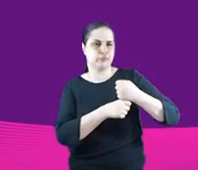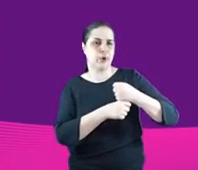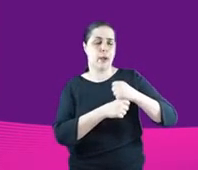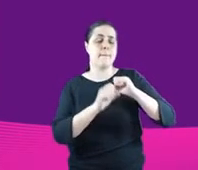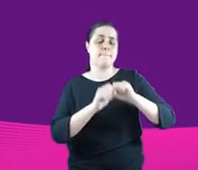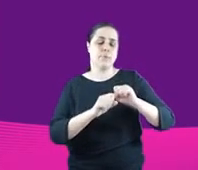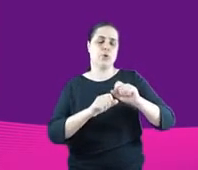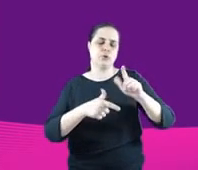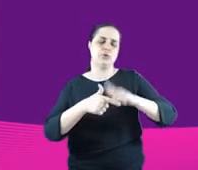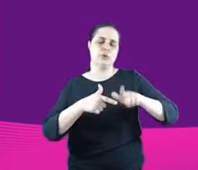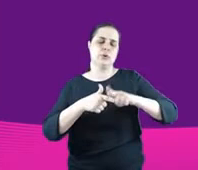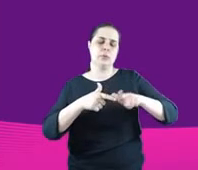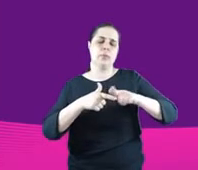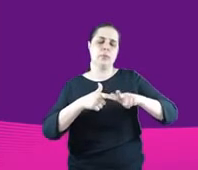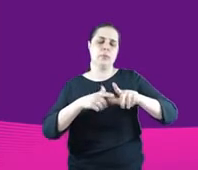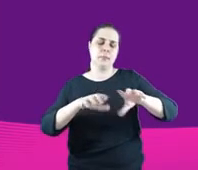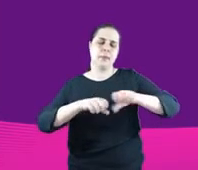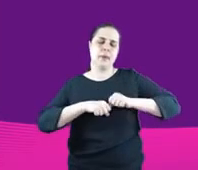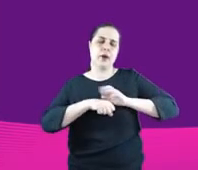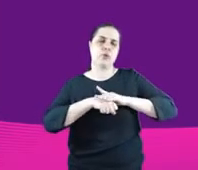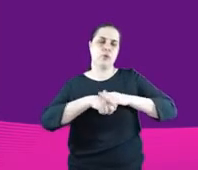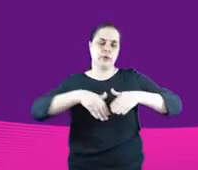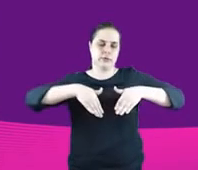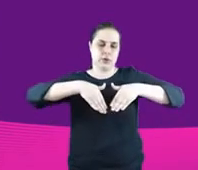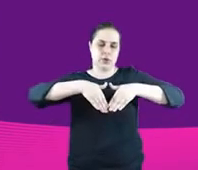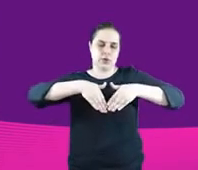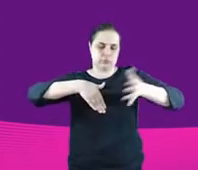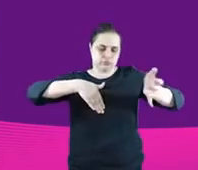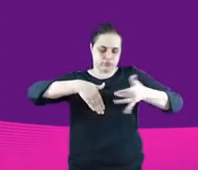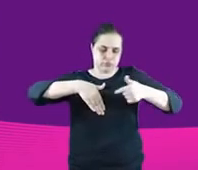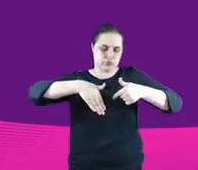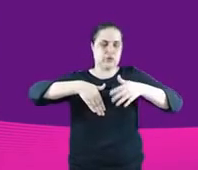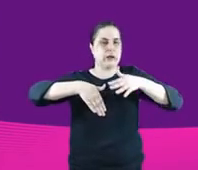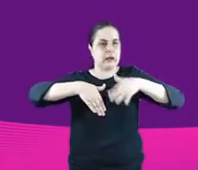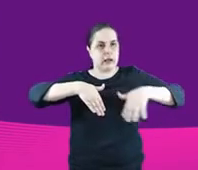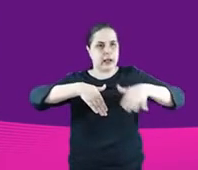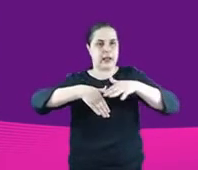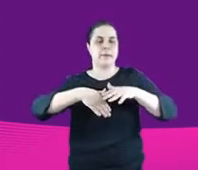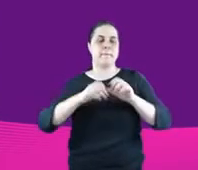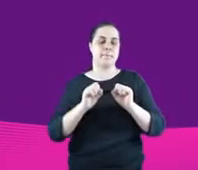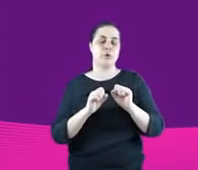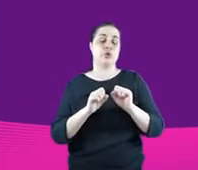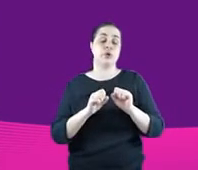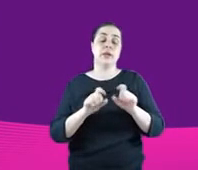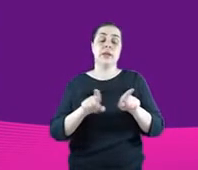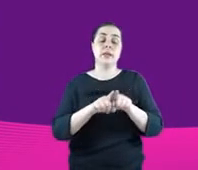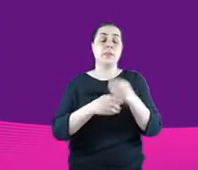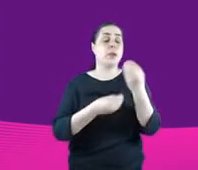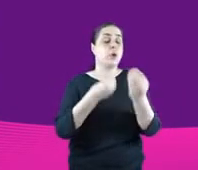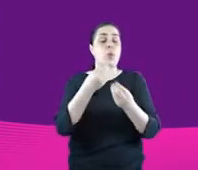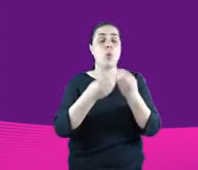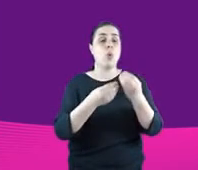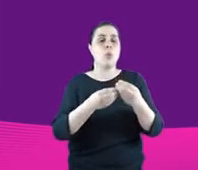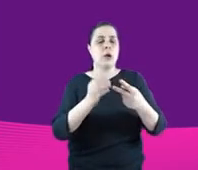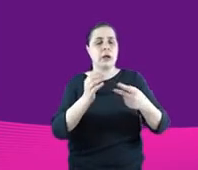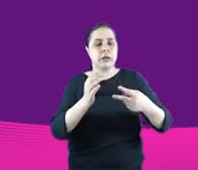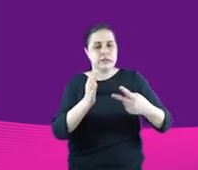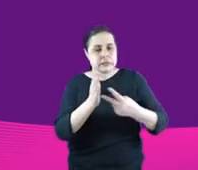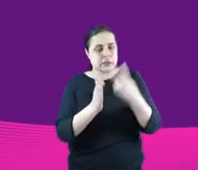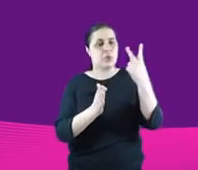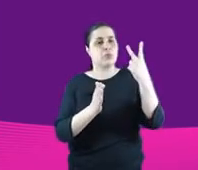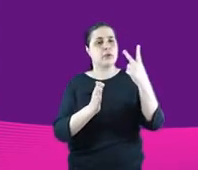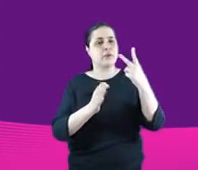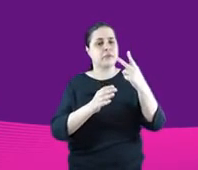endometrial. Então, o que a gente pode fazer para diminuir essa recorrência de uma segunda malignidade? Mudança de hábitos de vida,